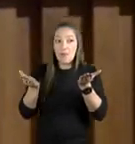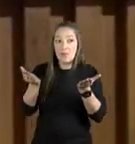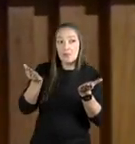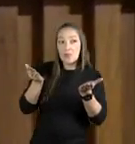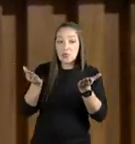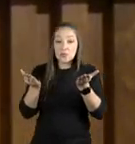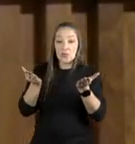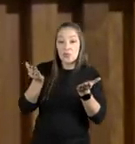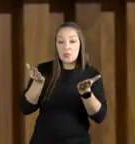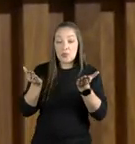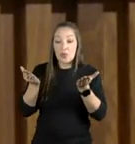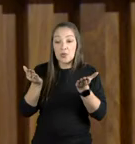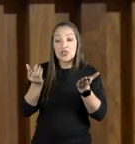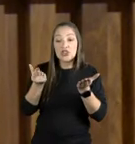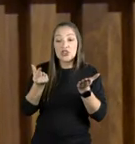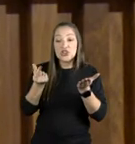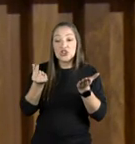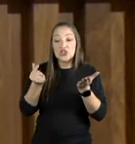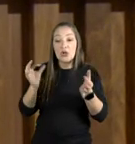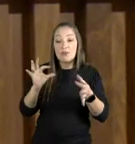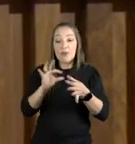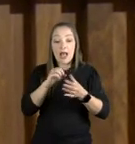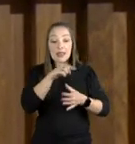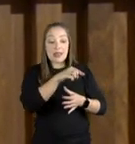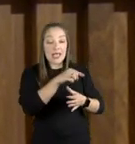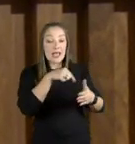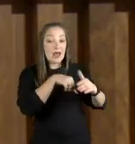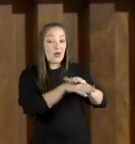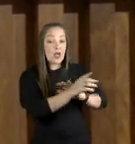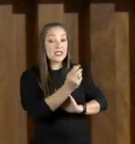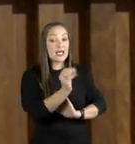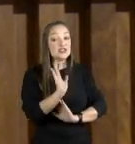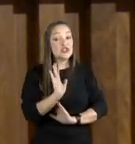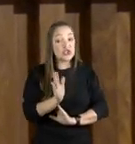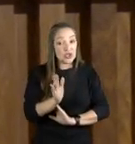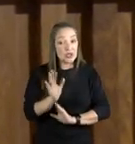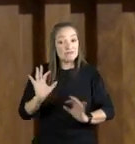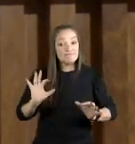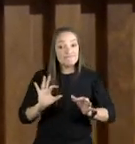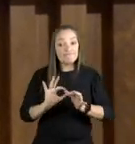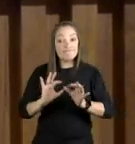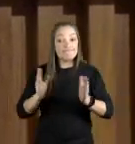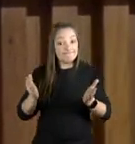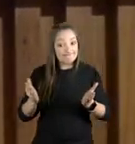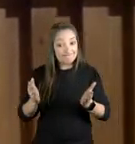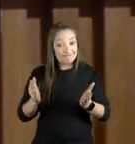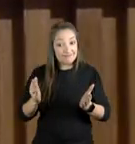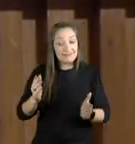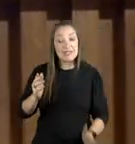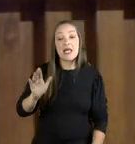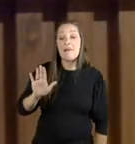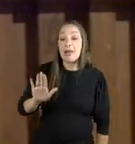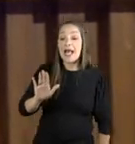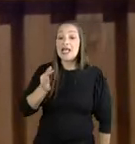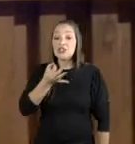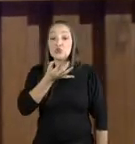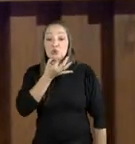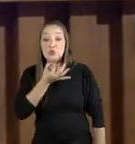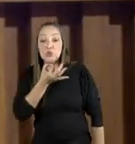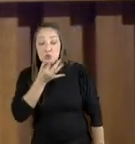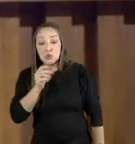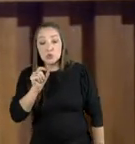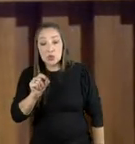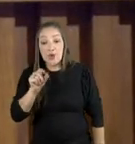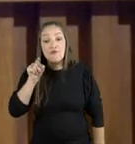eu tenho exatamente o dinheiro que eu gastei em lastro. Mas eu sugiro